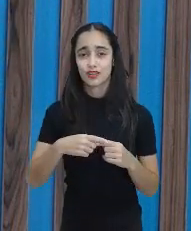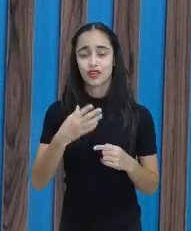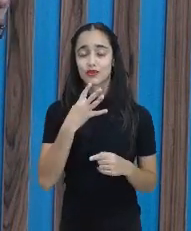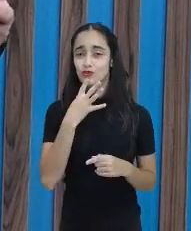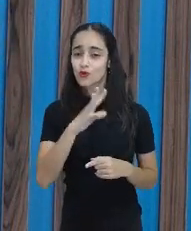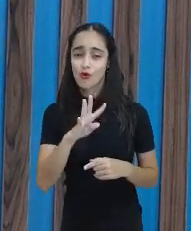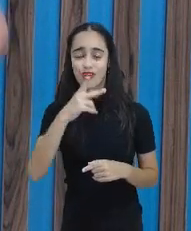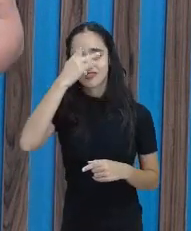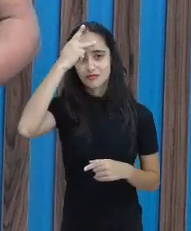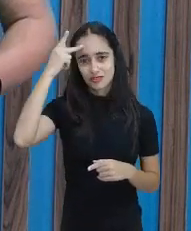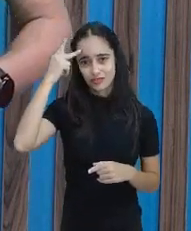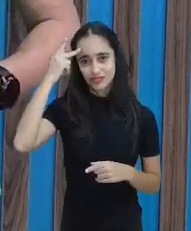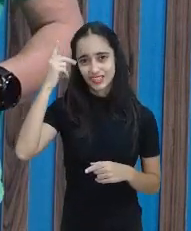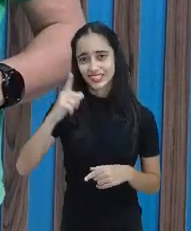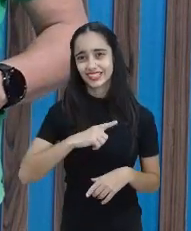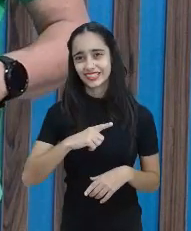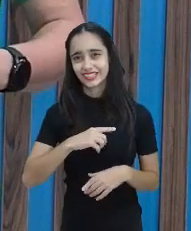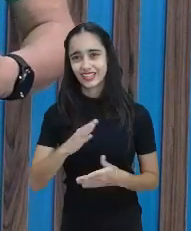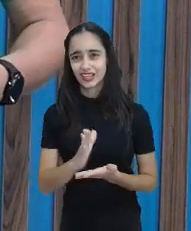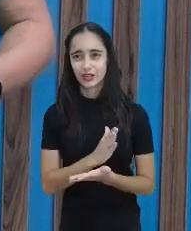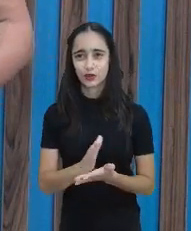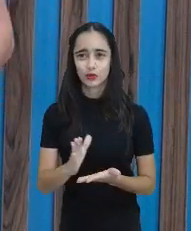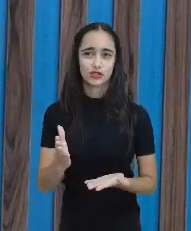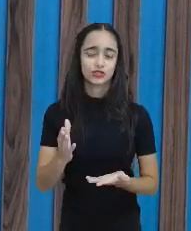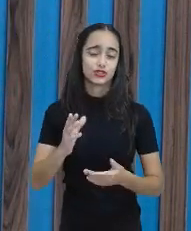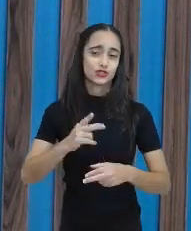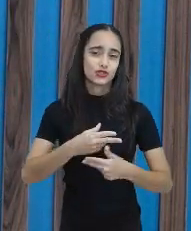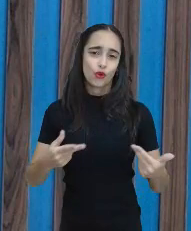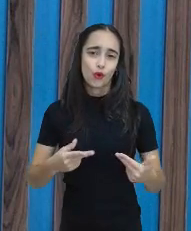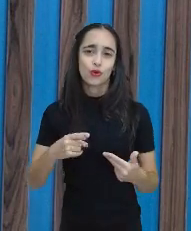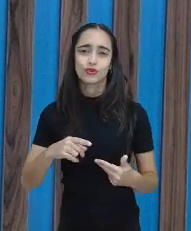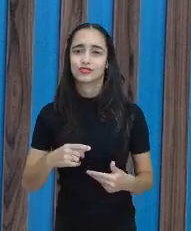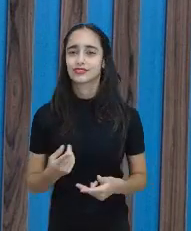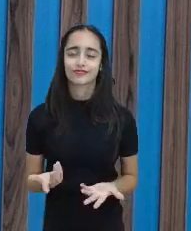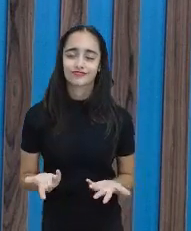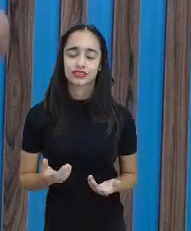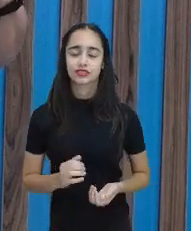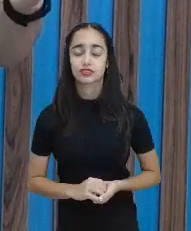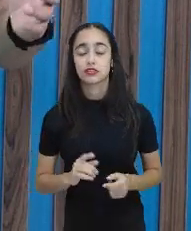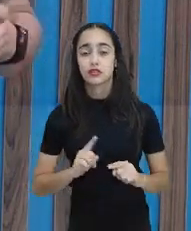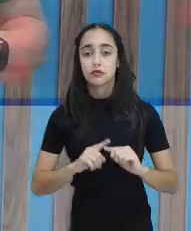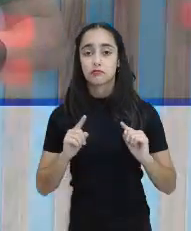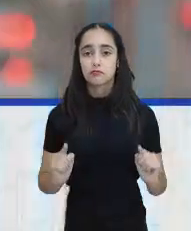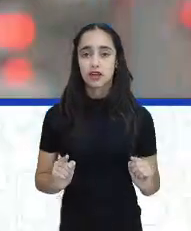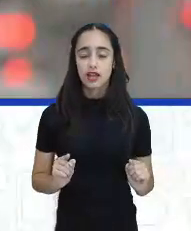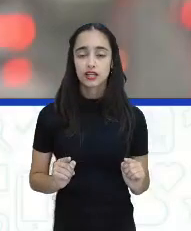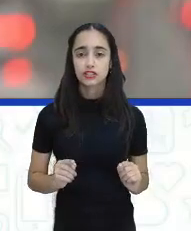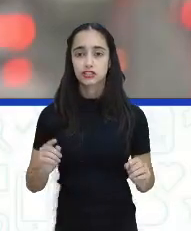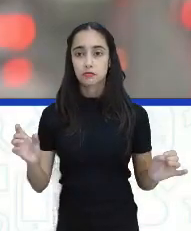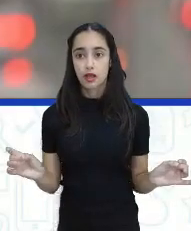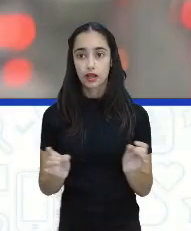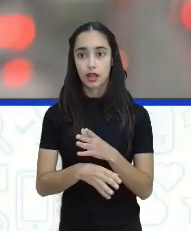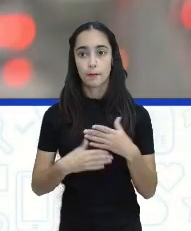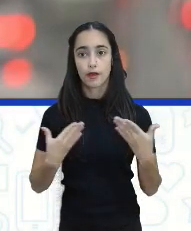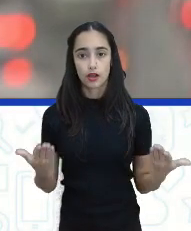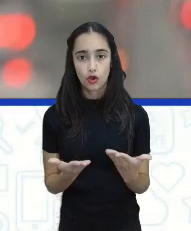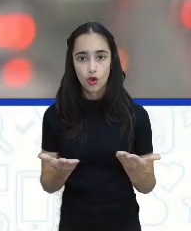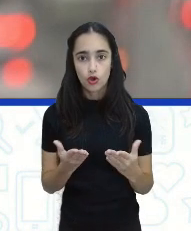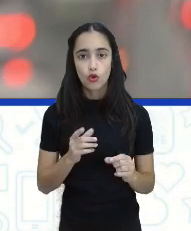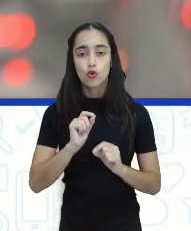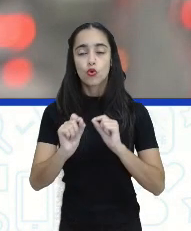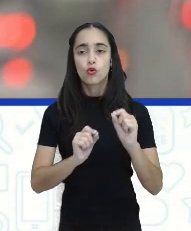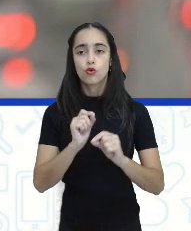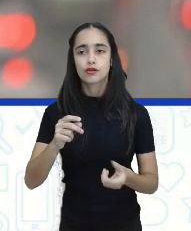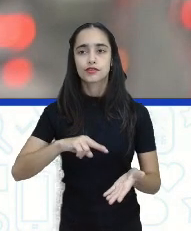que, infelizmente, o tempo não ajuda muito. Então, para fechar, então, o que é mobilidade urbana? Né? Então, a